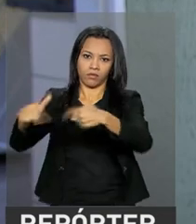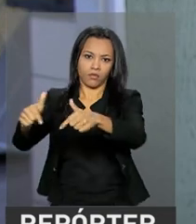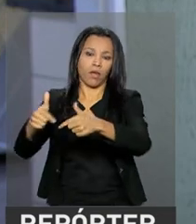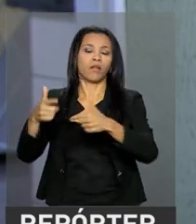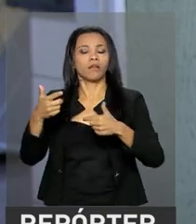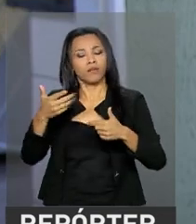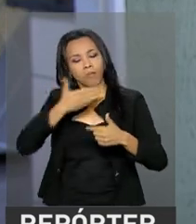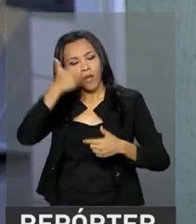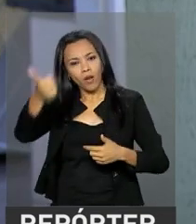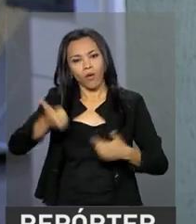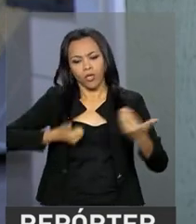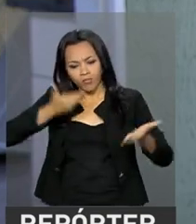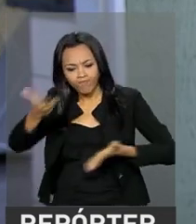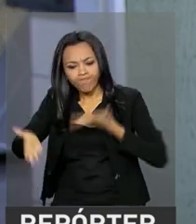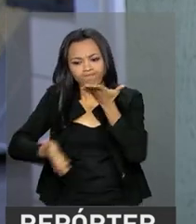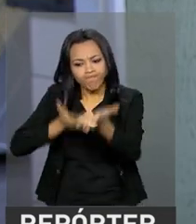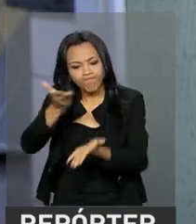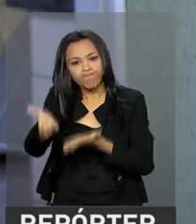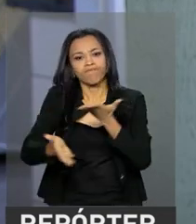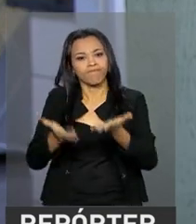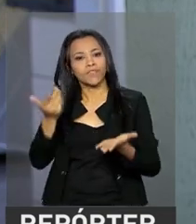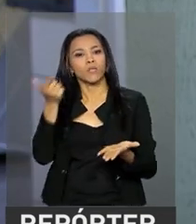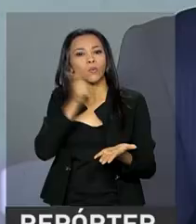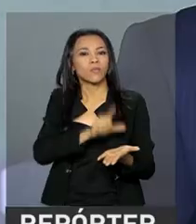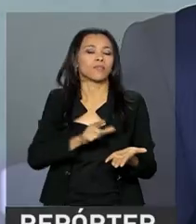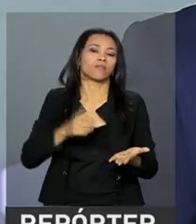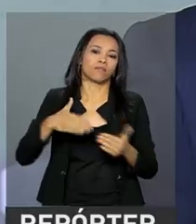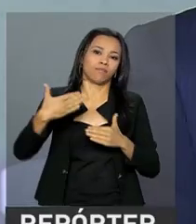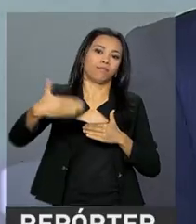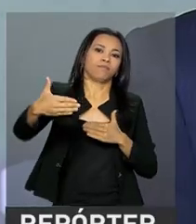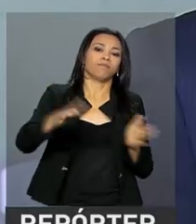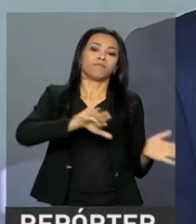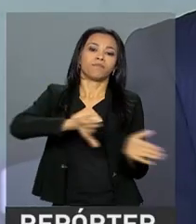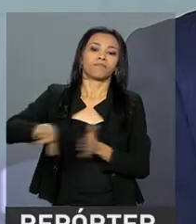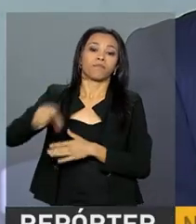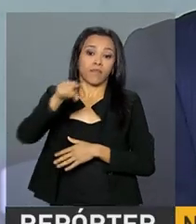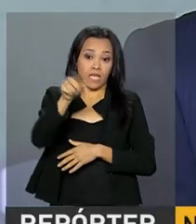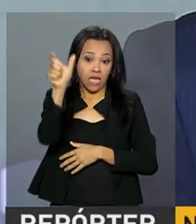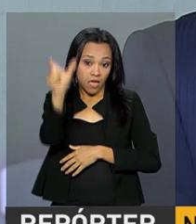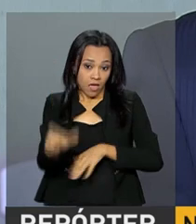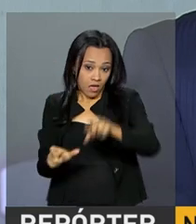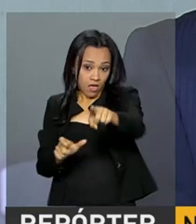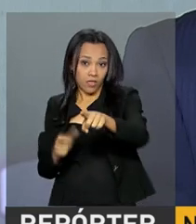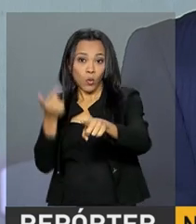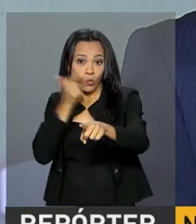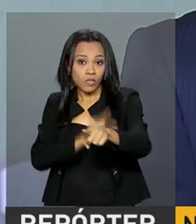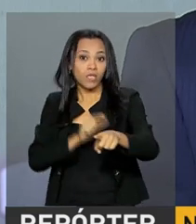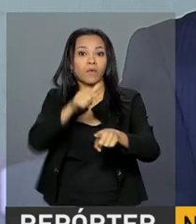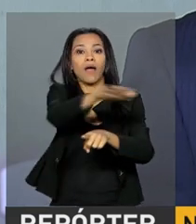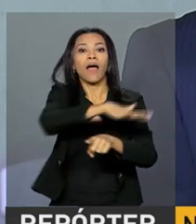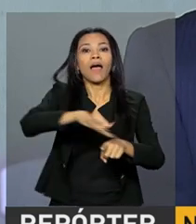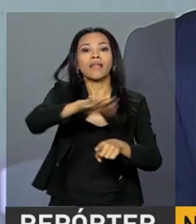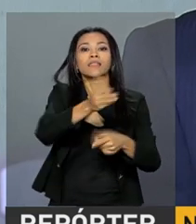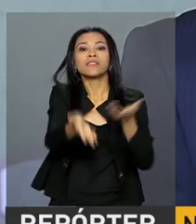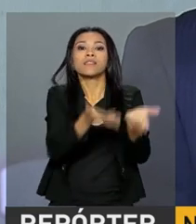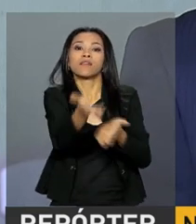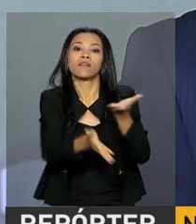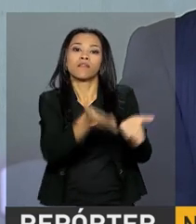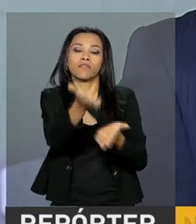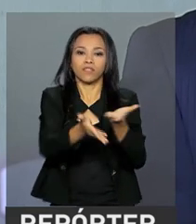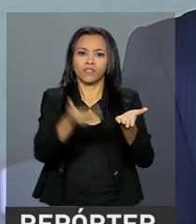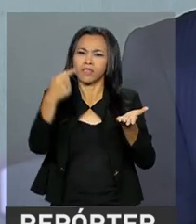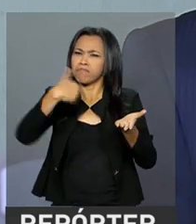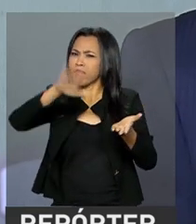fazendo o seu melhor e galgando e agarrando as oportunidades e o setor que o amart conseguiu emprego o de serviço foi um dos que mais